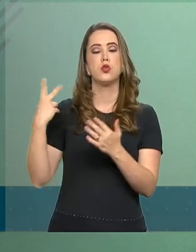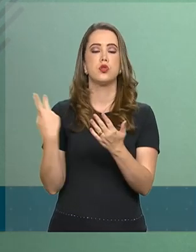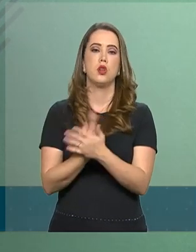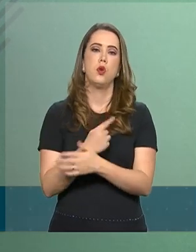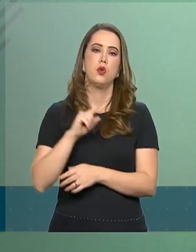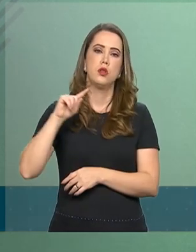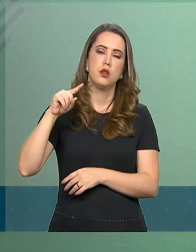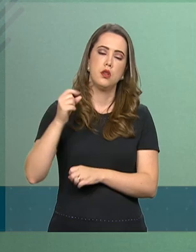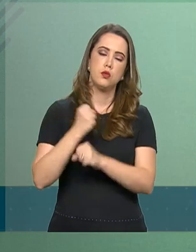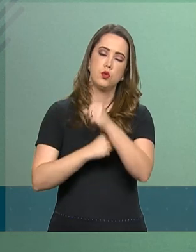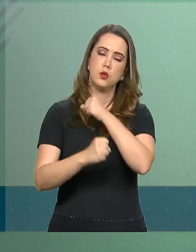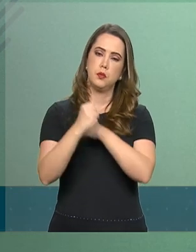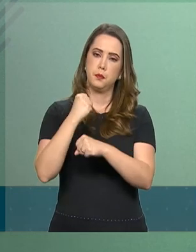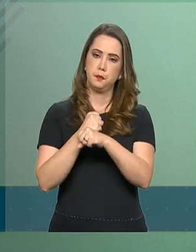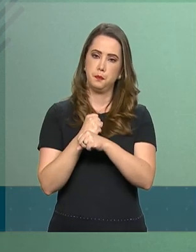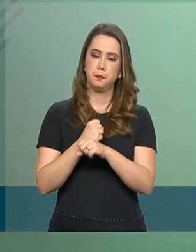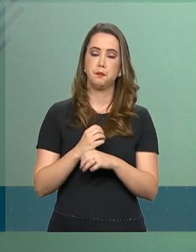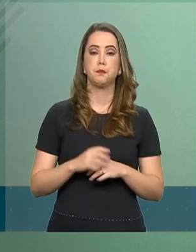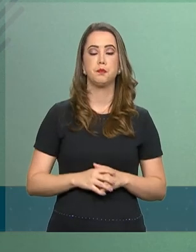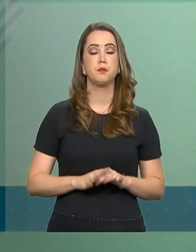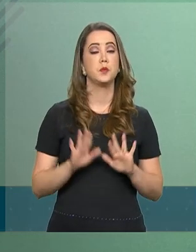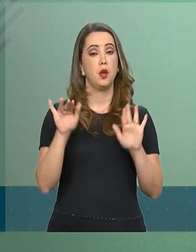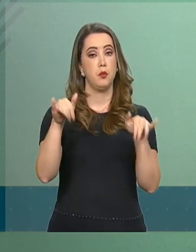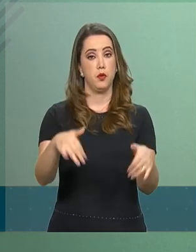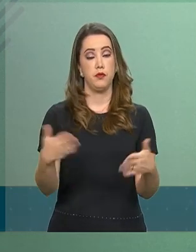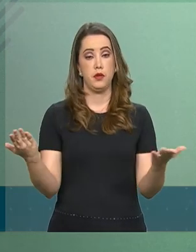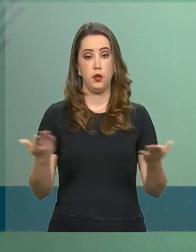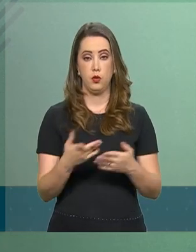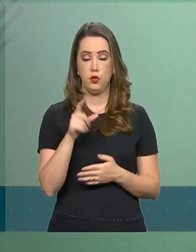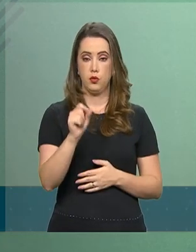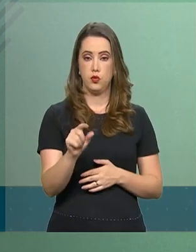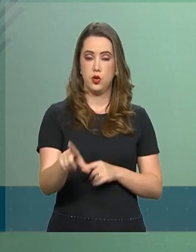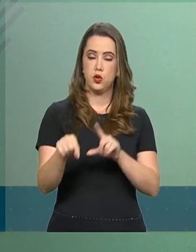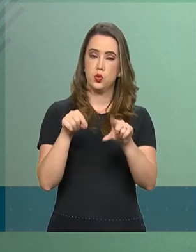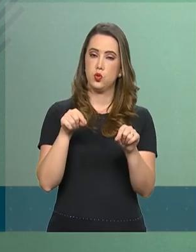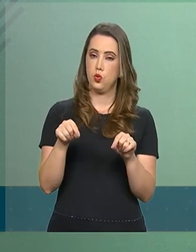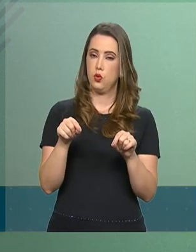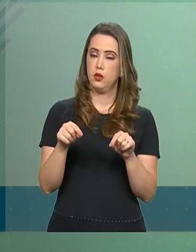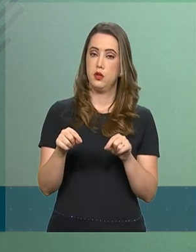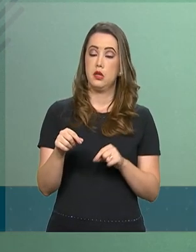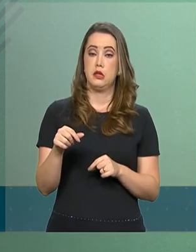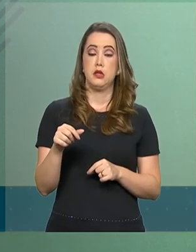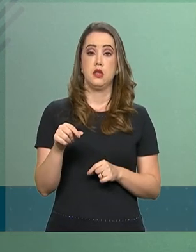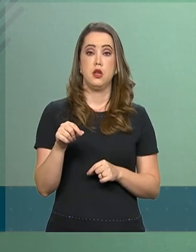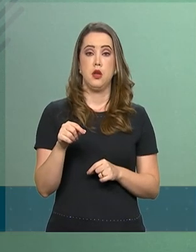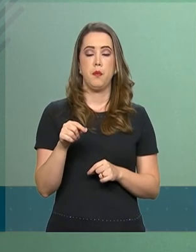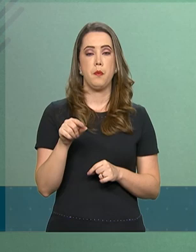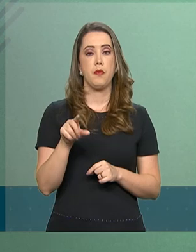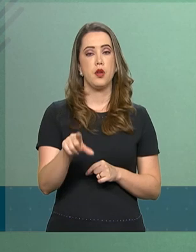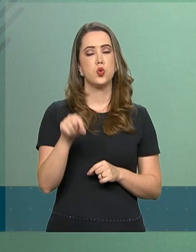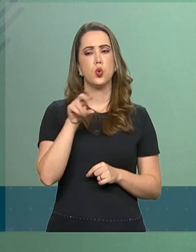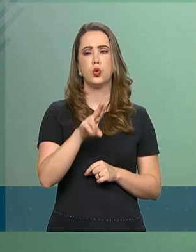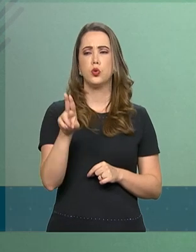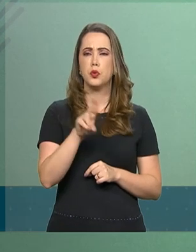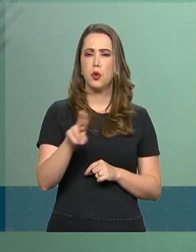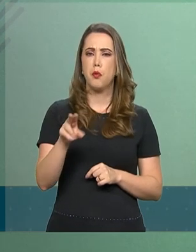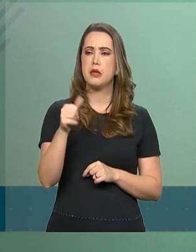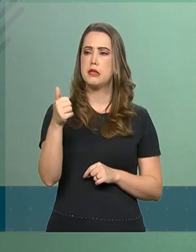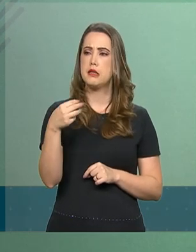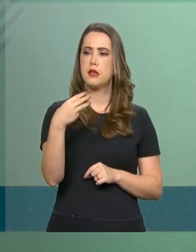o ano passado finalmente nomeação de 134 agentes federais